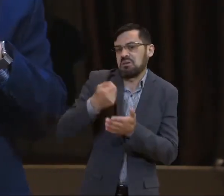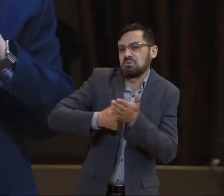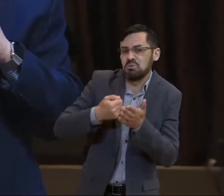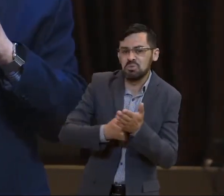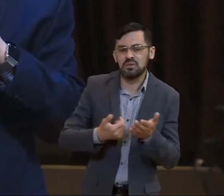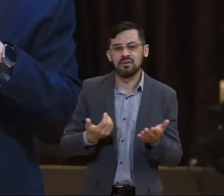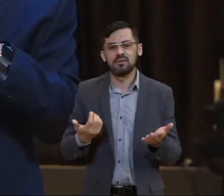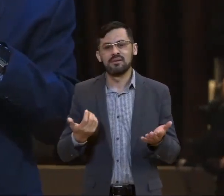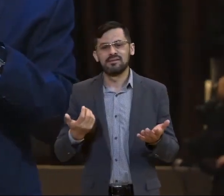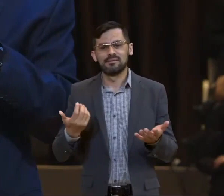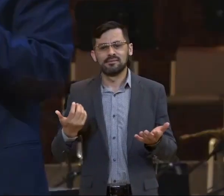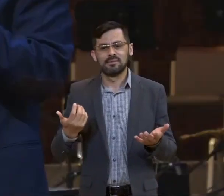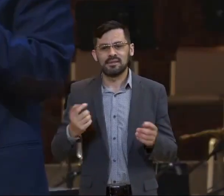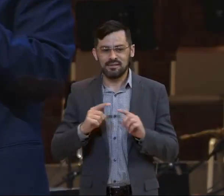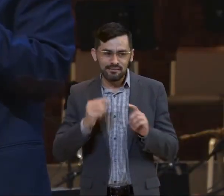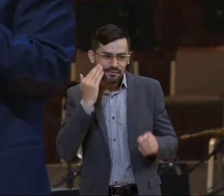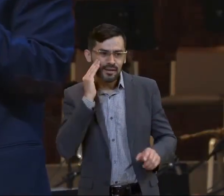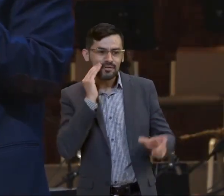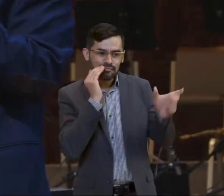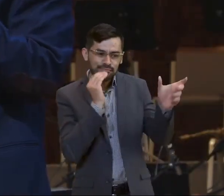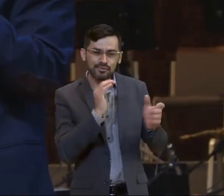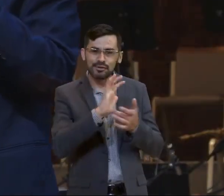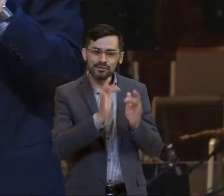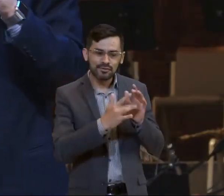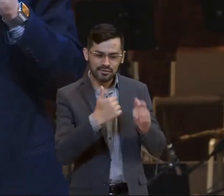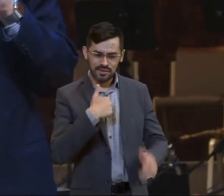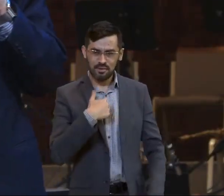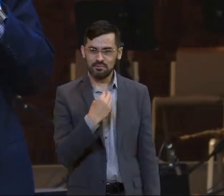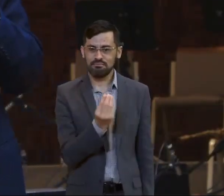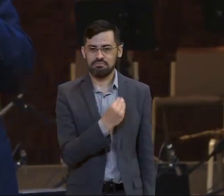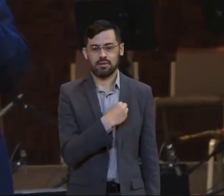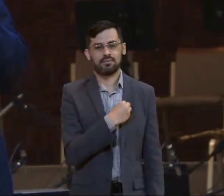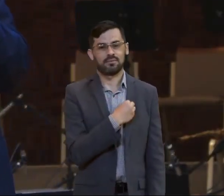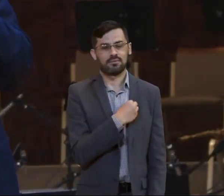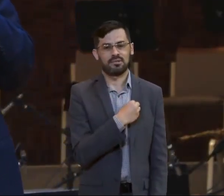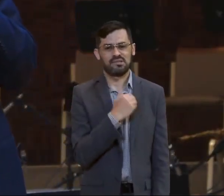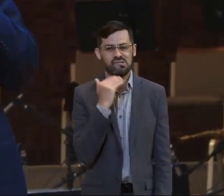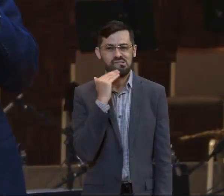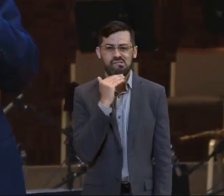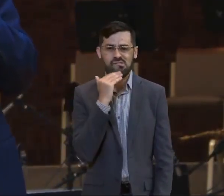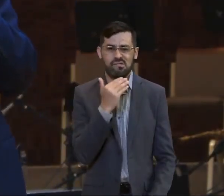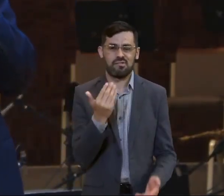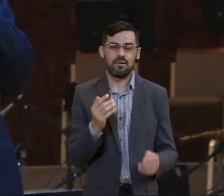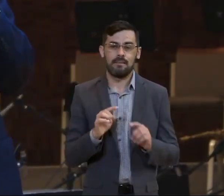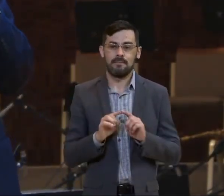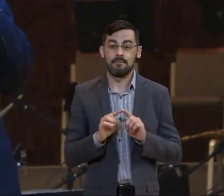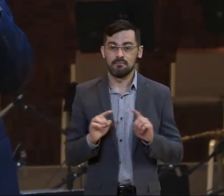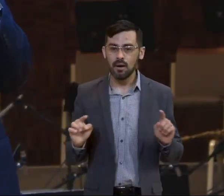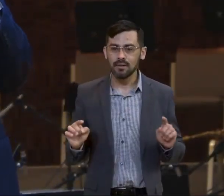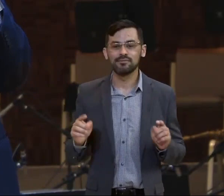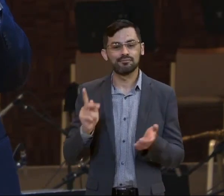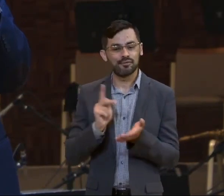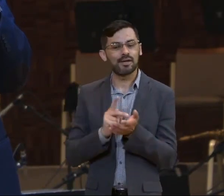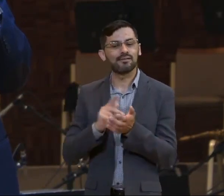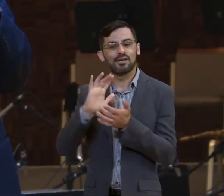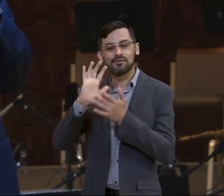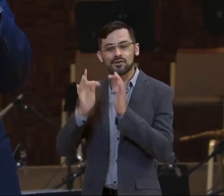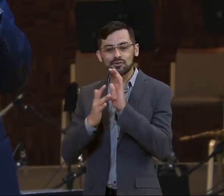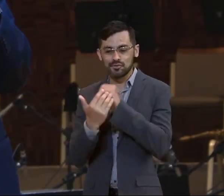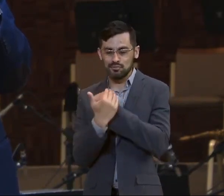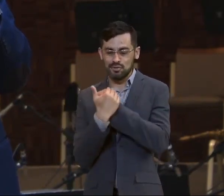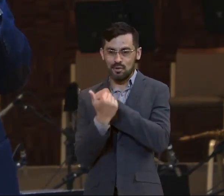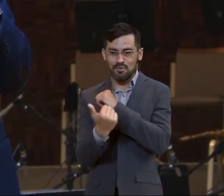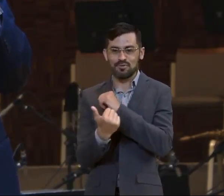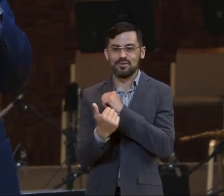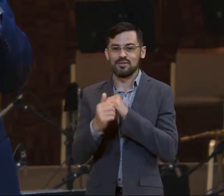que entende que ele é santo e eu sou pecador. Mas é esse Jesus que me chamou para